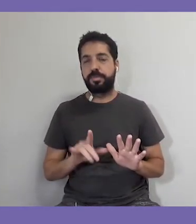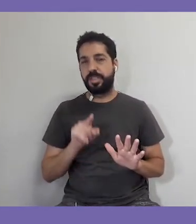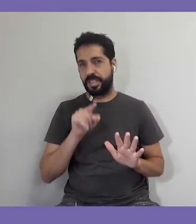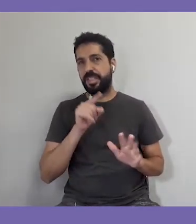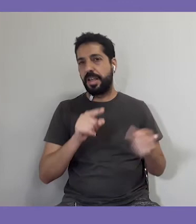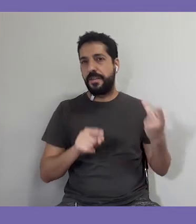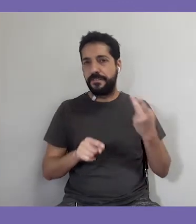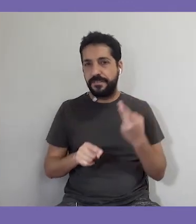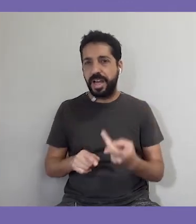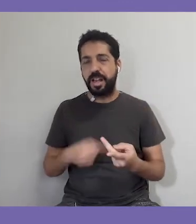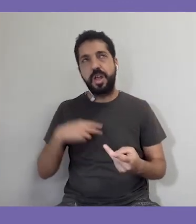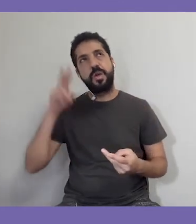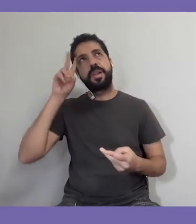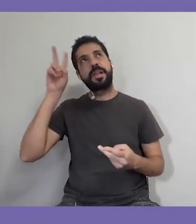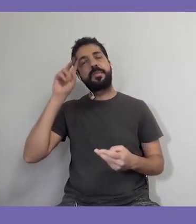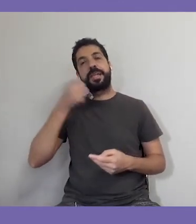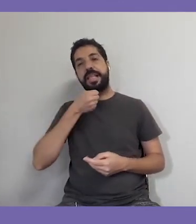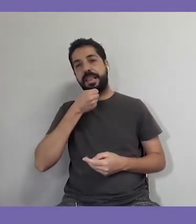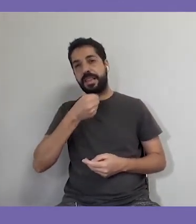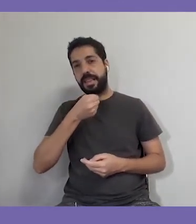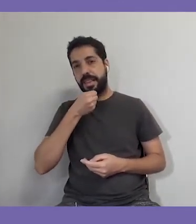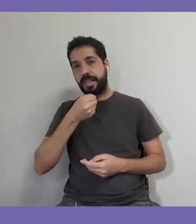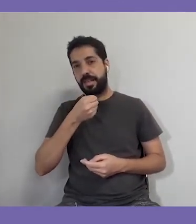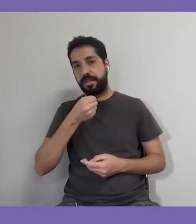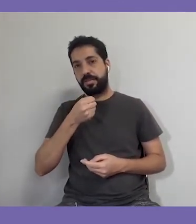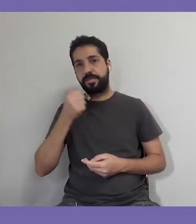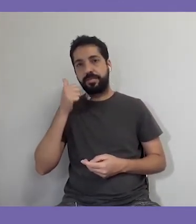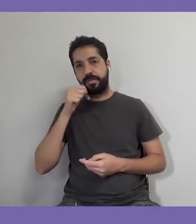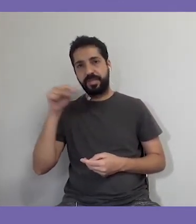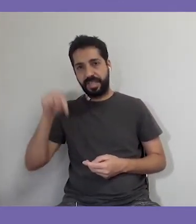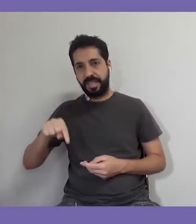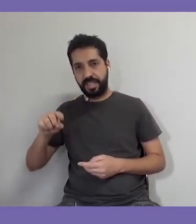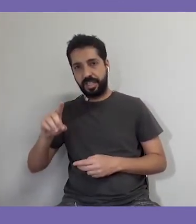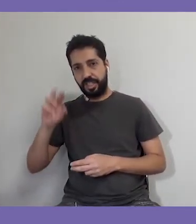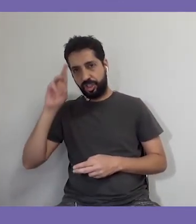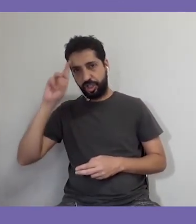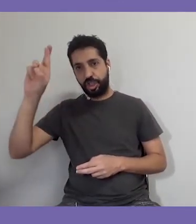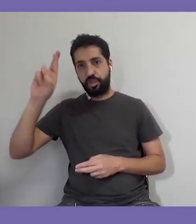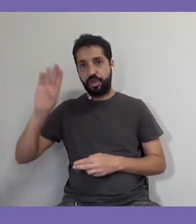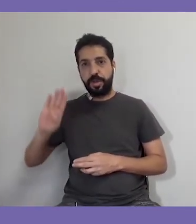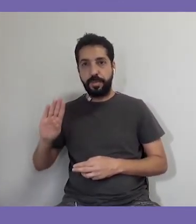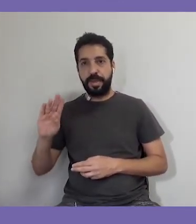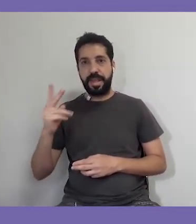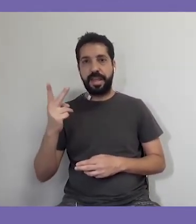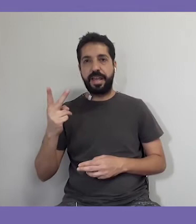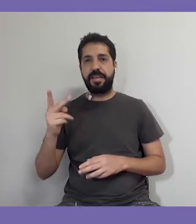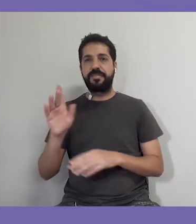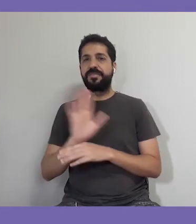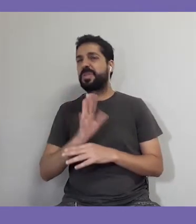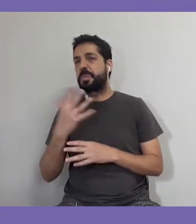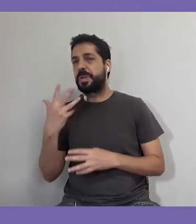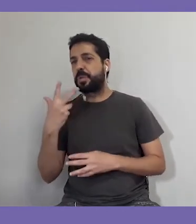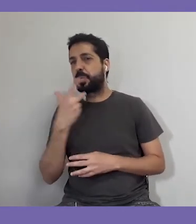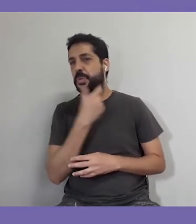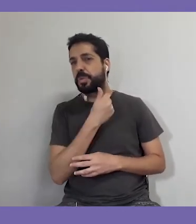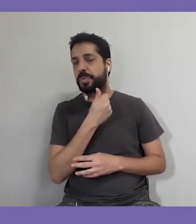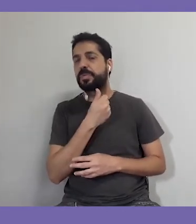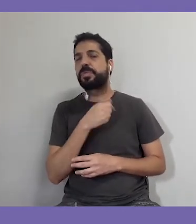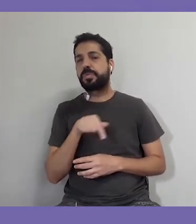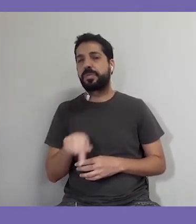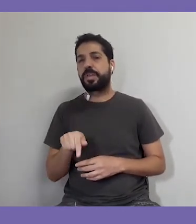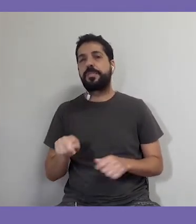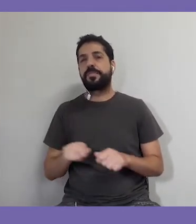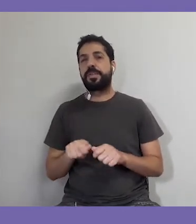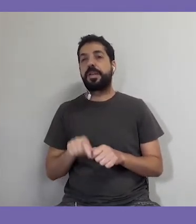Sua fala me lembrou um pouco de uma entrevista que eu li da Ana Pi, que é uma diretora aqui de BH, que fez um filme lindo,